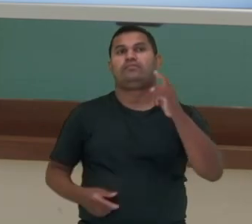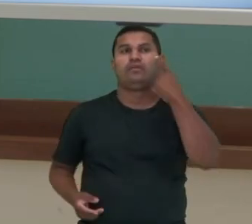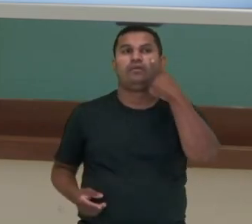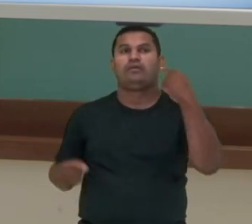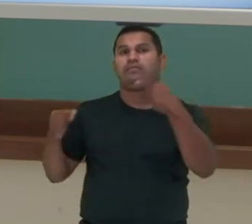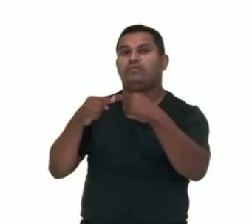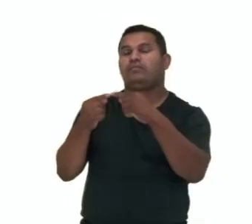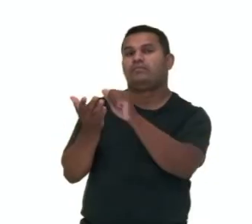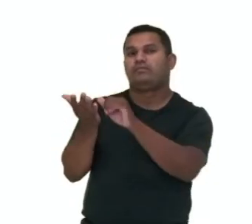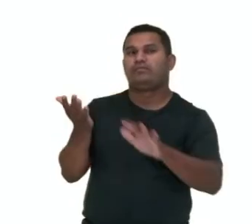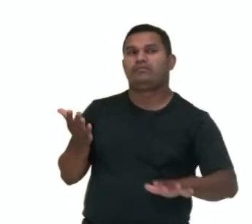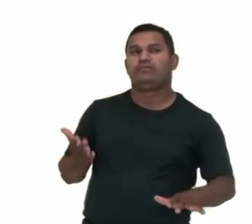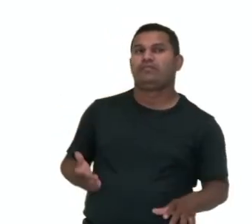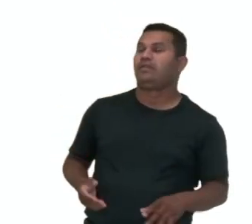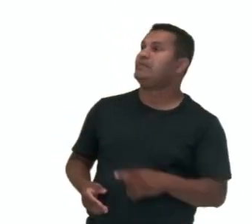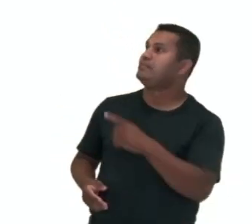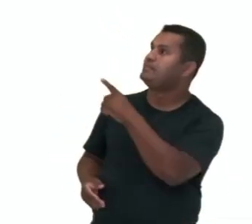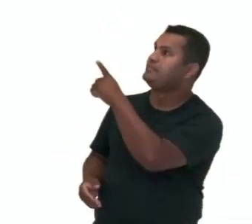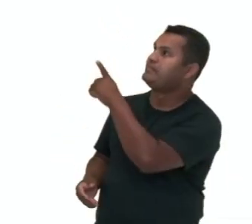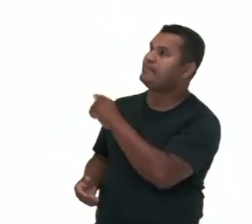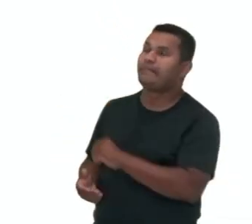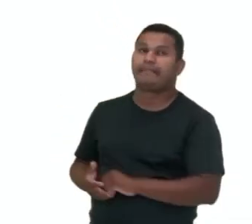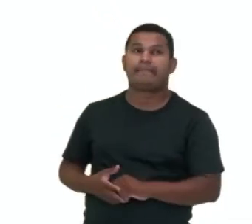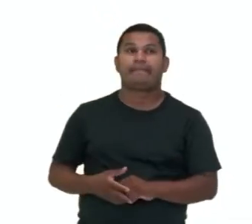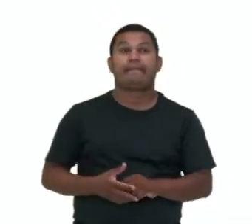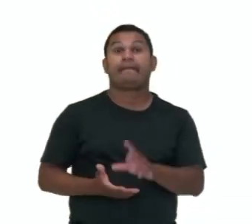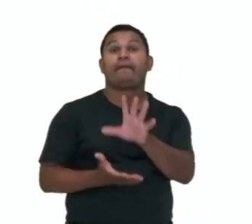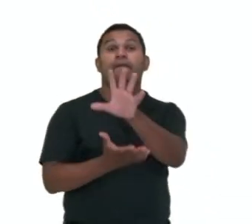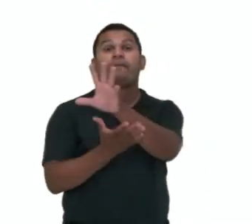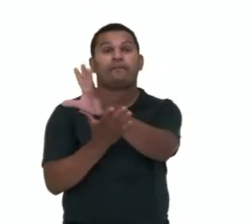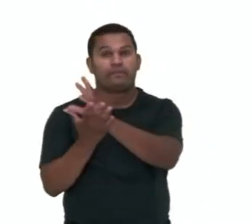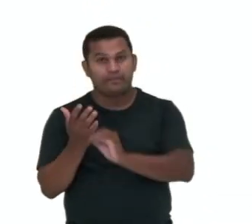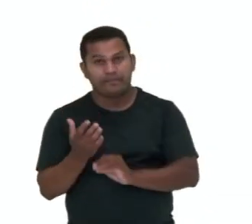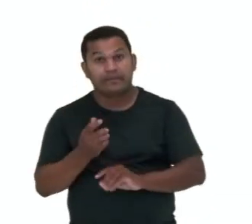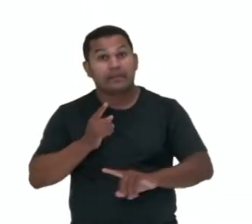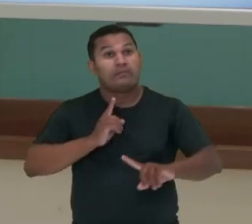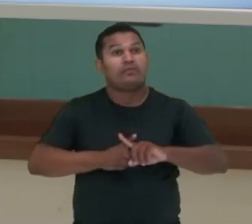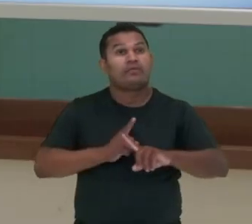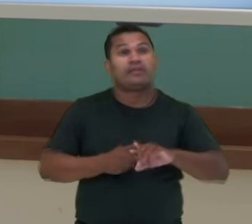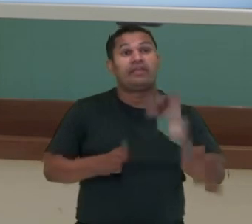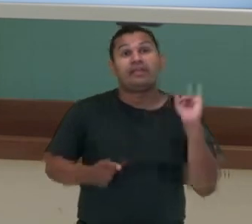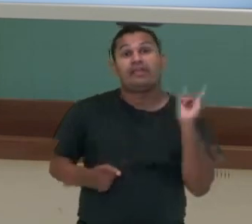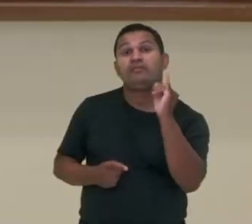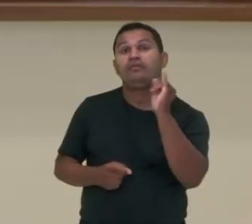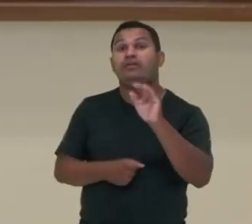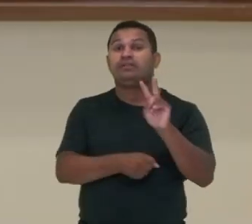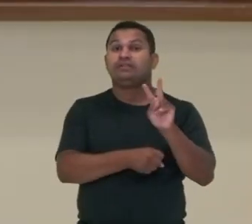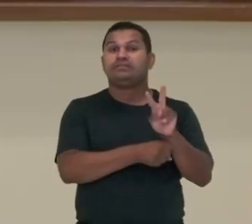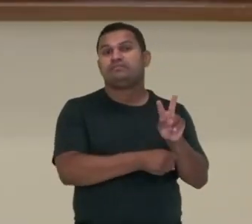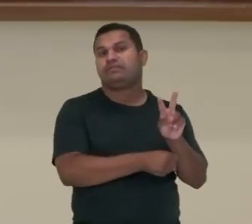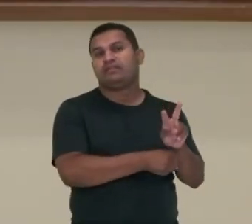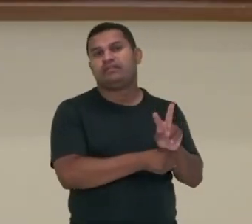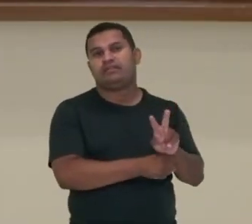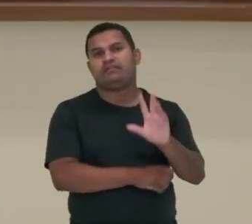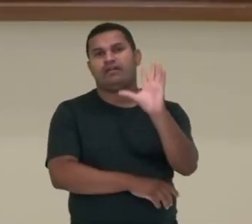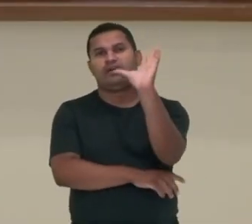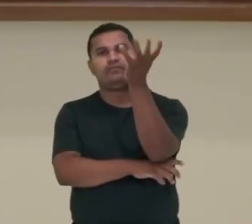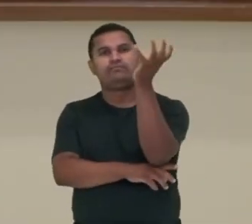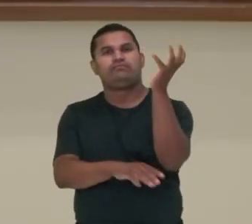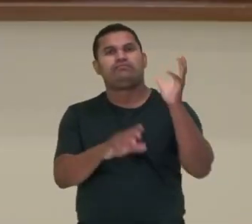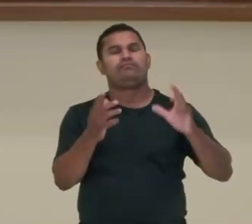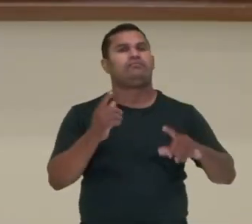estudo. Vamos anotar por que é importante criar reservas da biosfera. Qual é a importância, qual